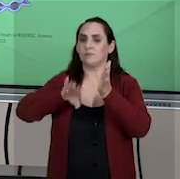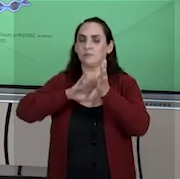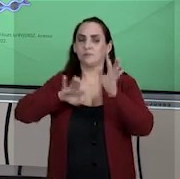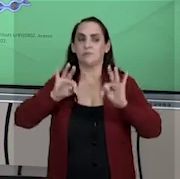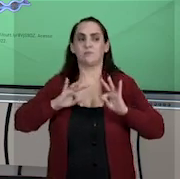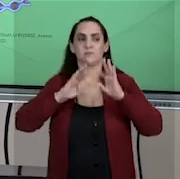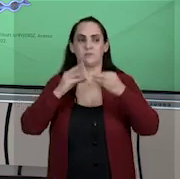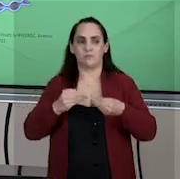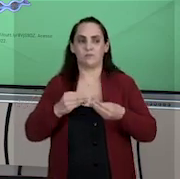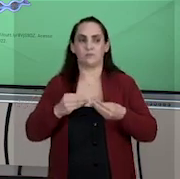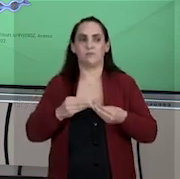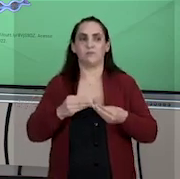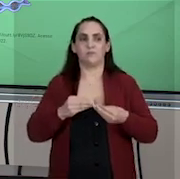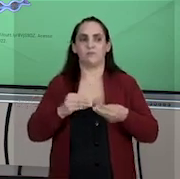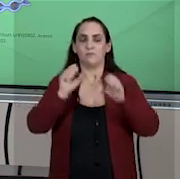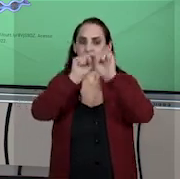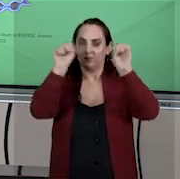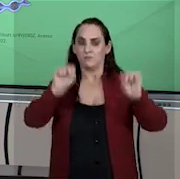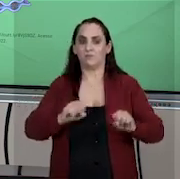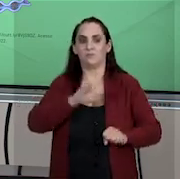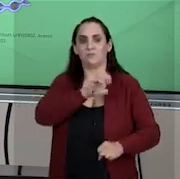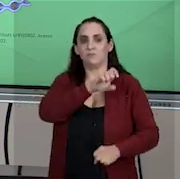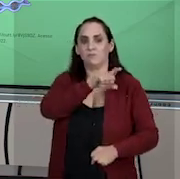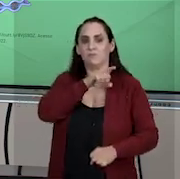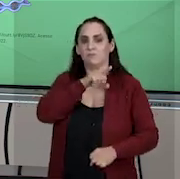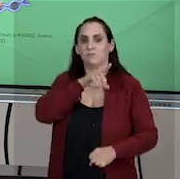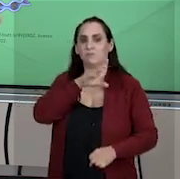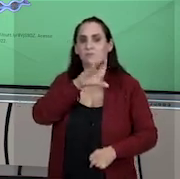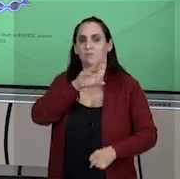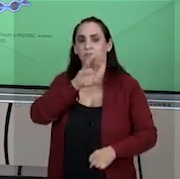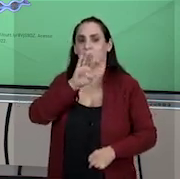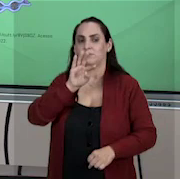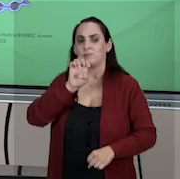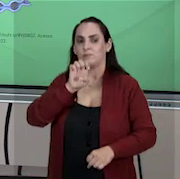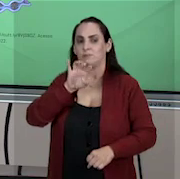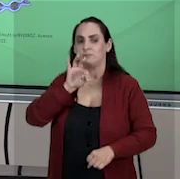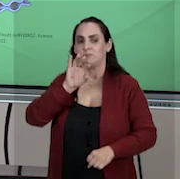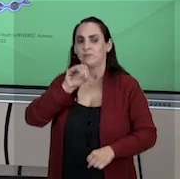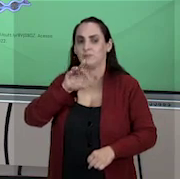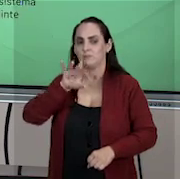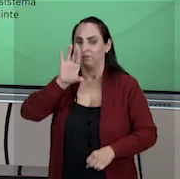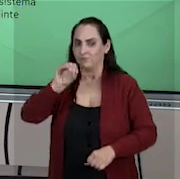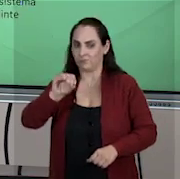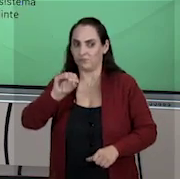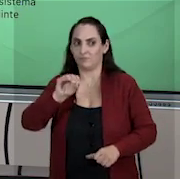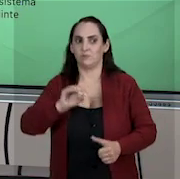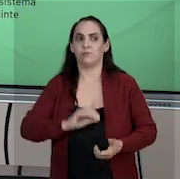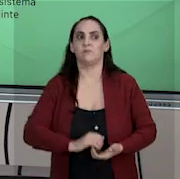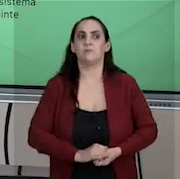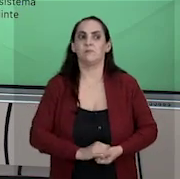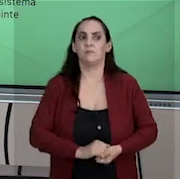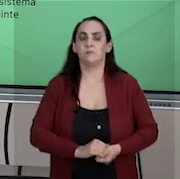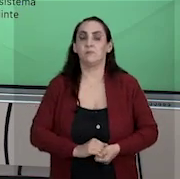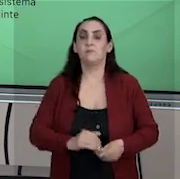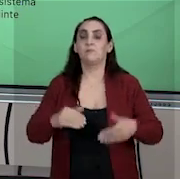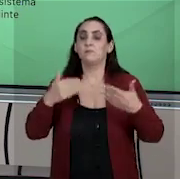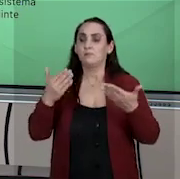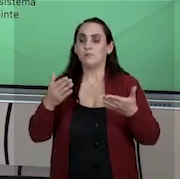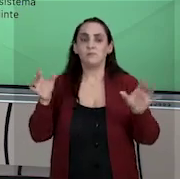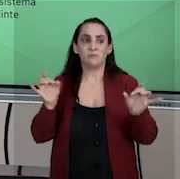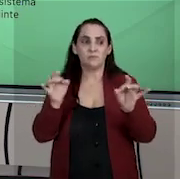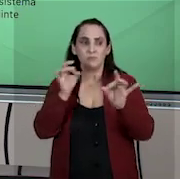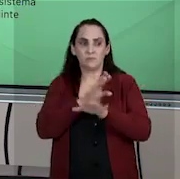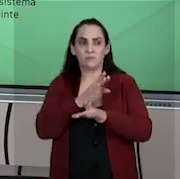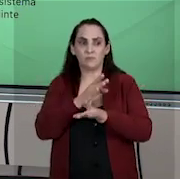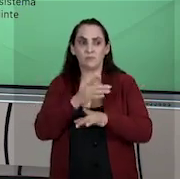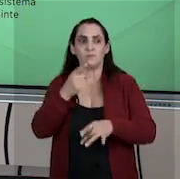de excreção. Então tá aqui intestino grosso e como que as fezes são formadas. Bom, pessoal, para a gente poder